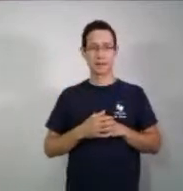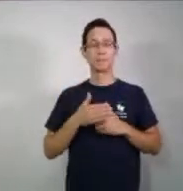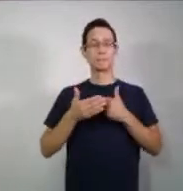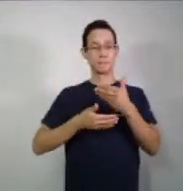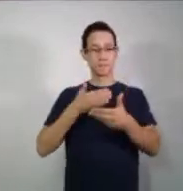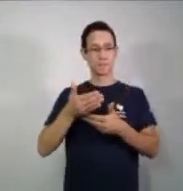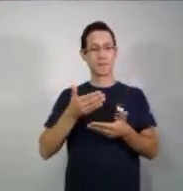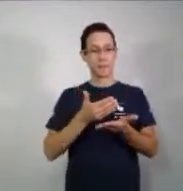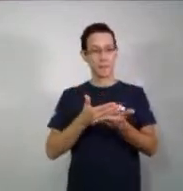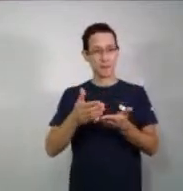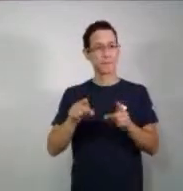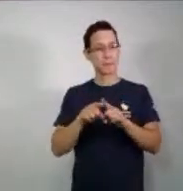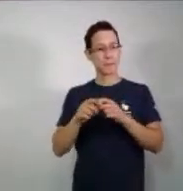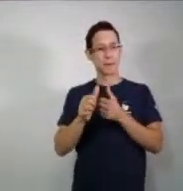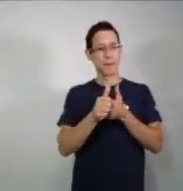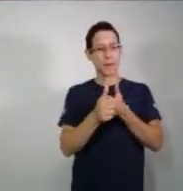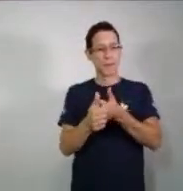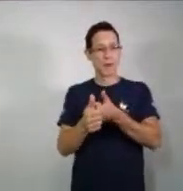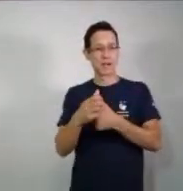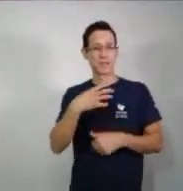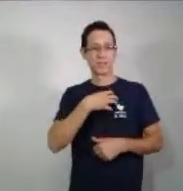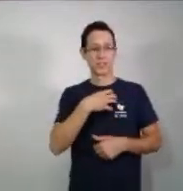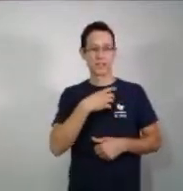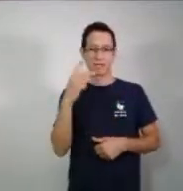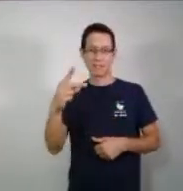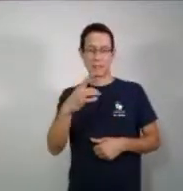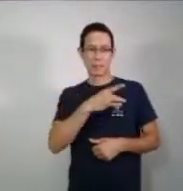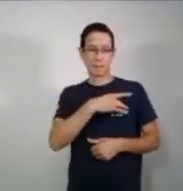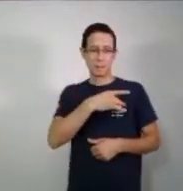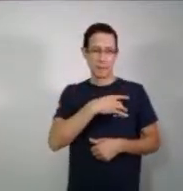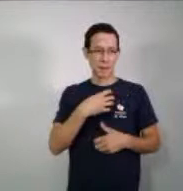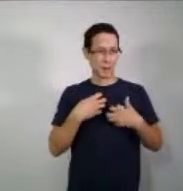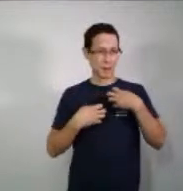começa também a acompanhar os sentimentos de medo, de angústia,